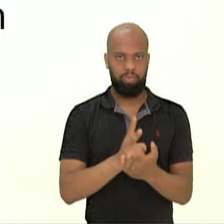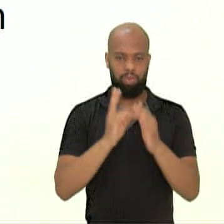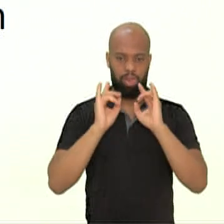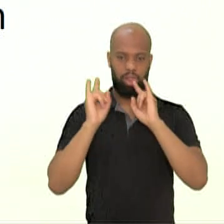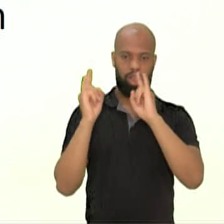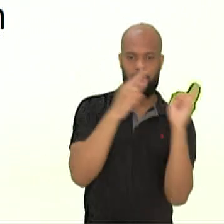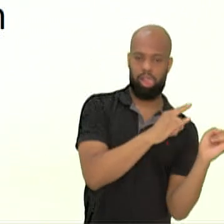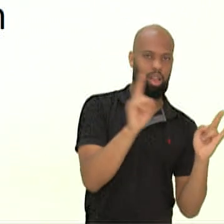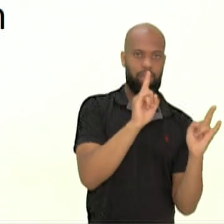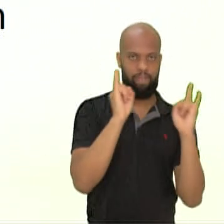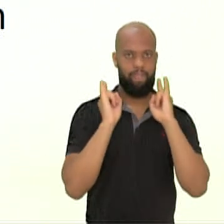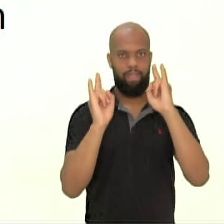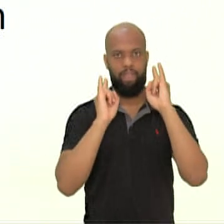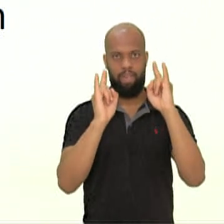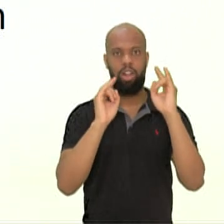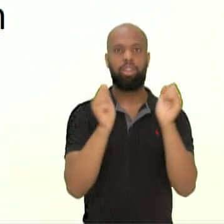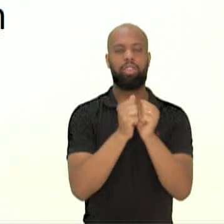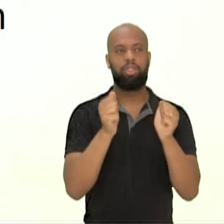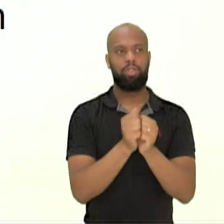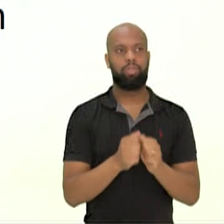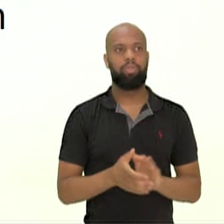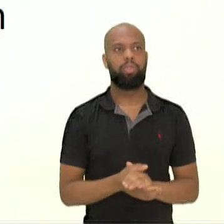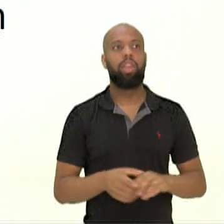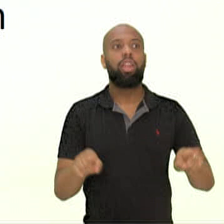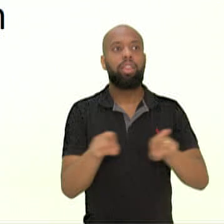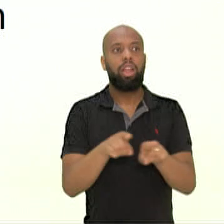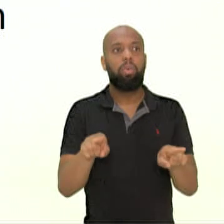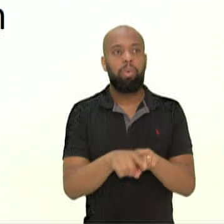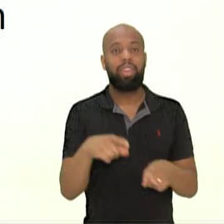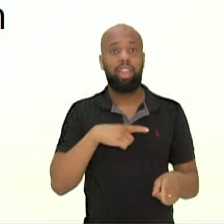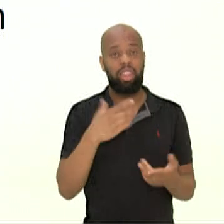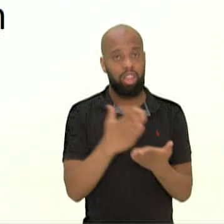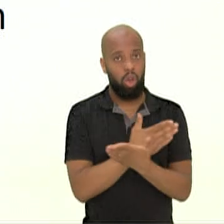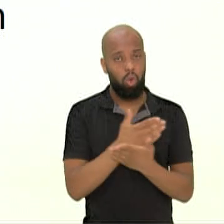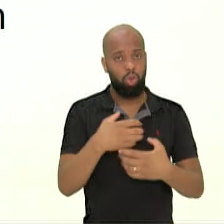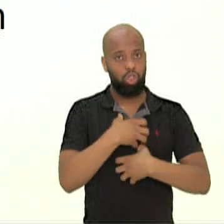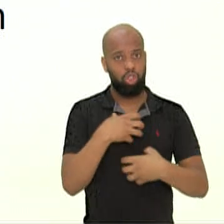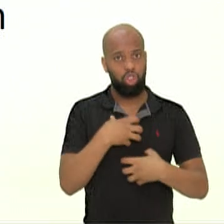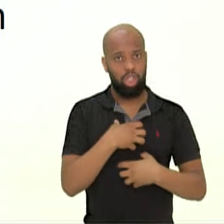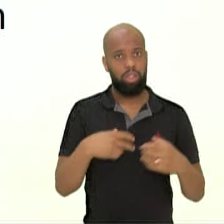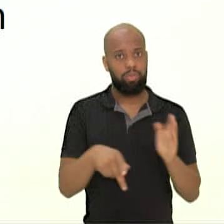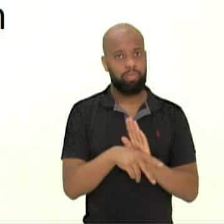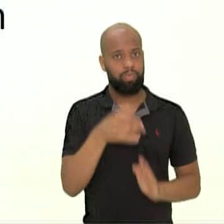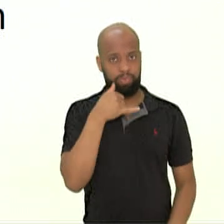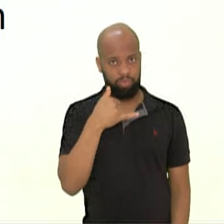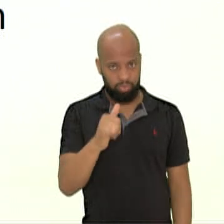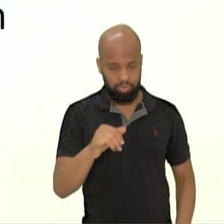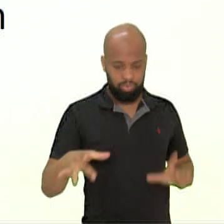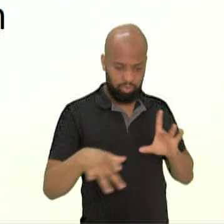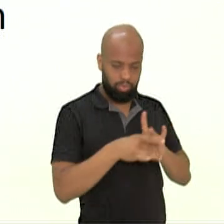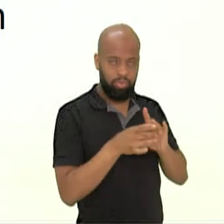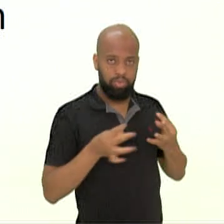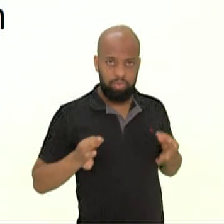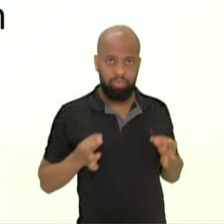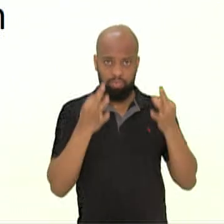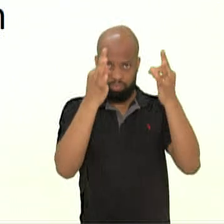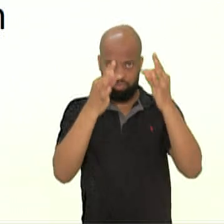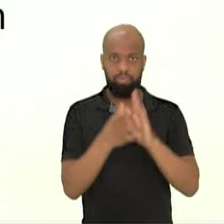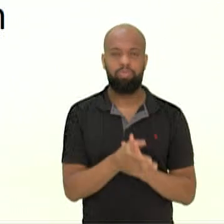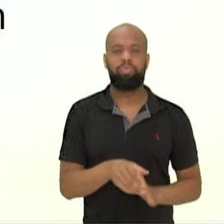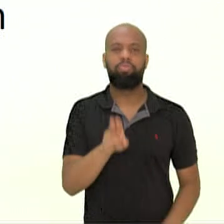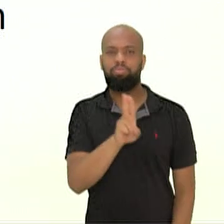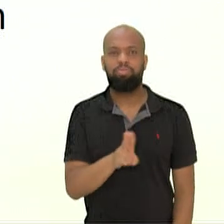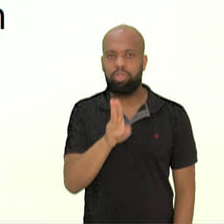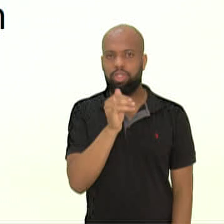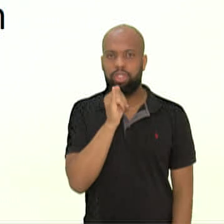Elementos eletrônicos são pré-definidos para atuarem em ressonância com as ondas de rádio que chegam até os mesmos. Então aí você